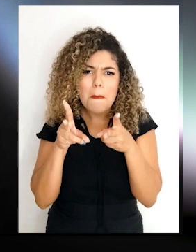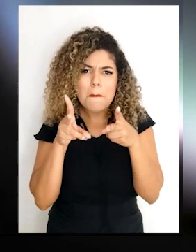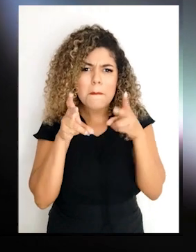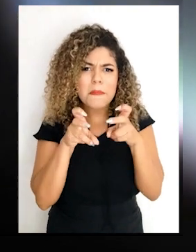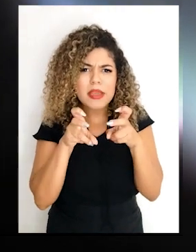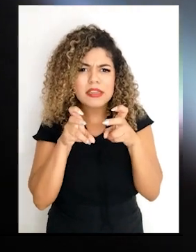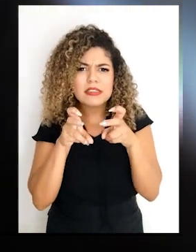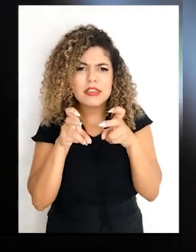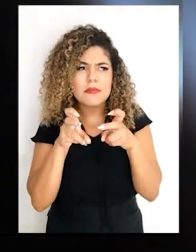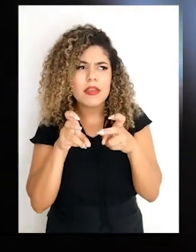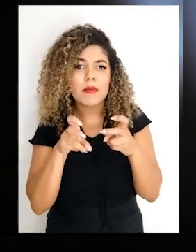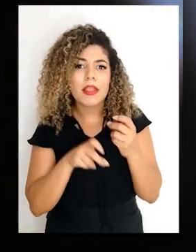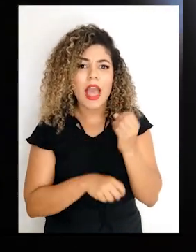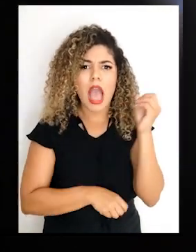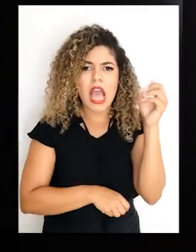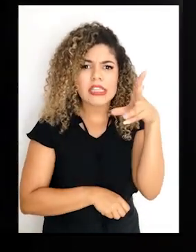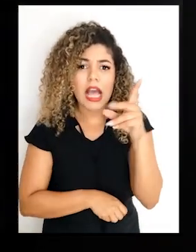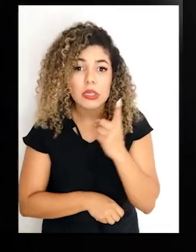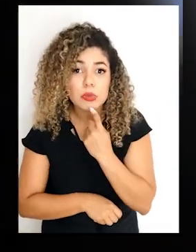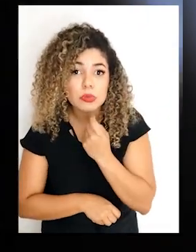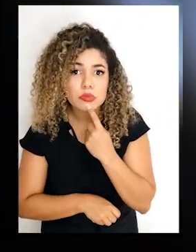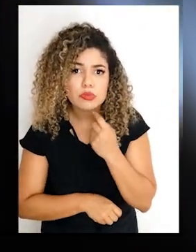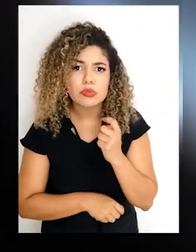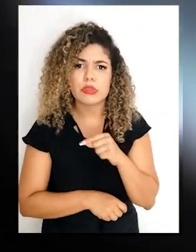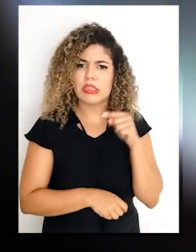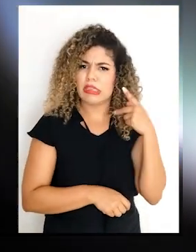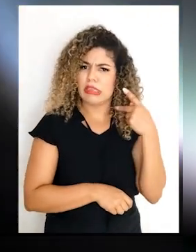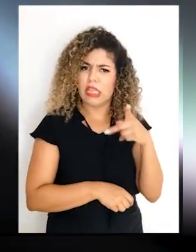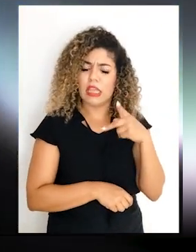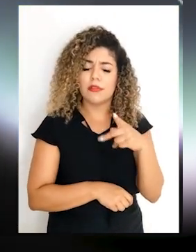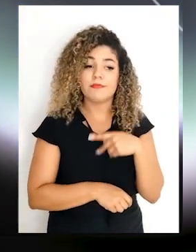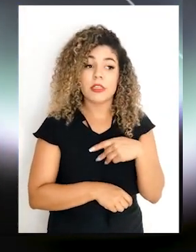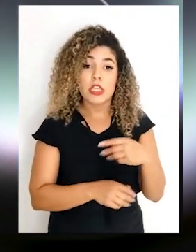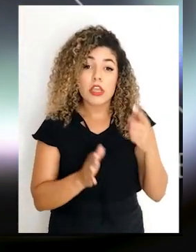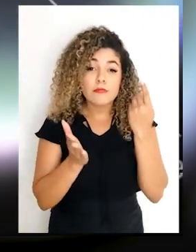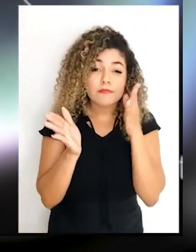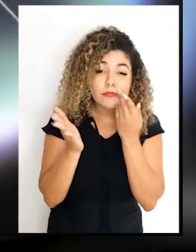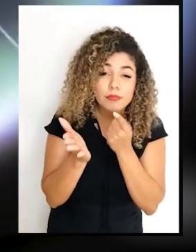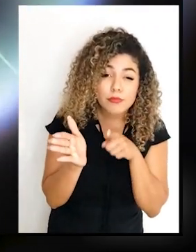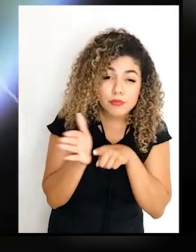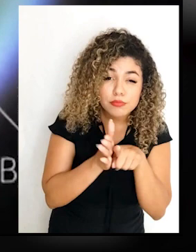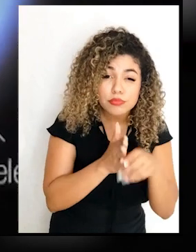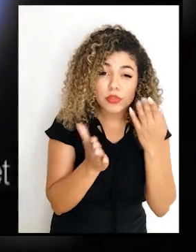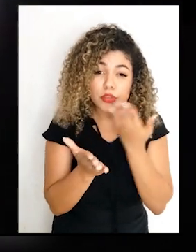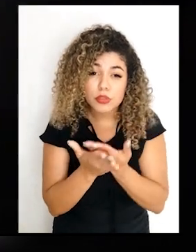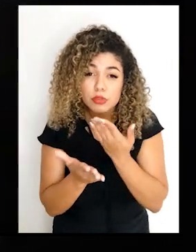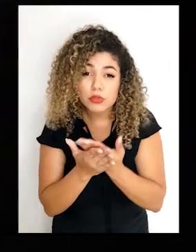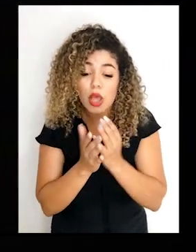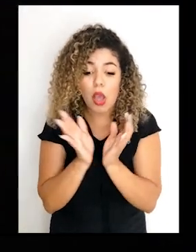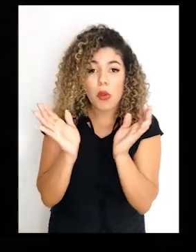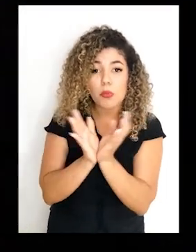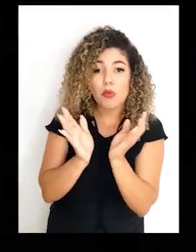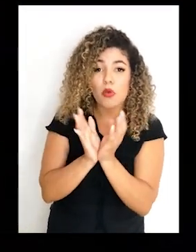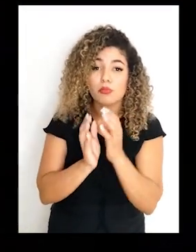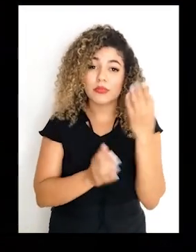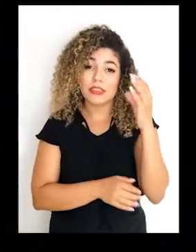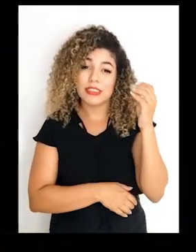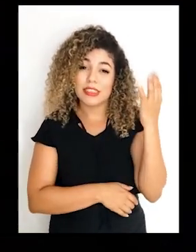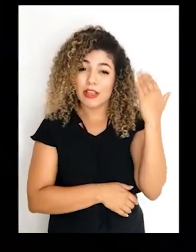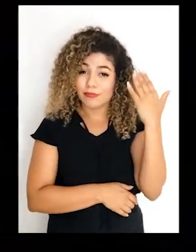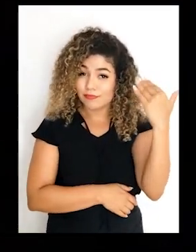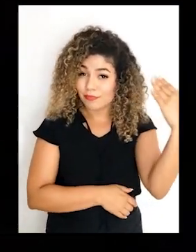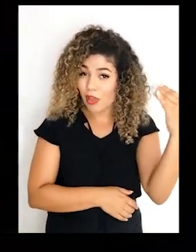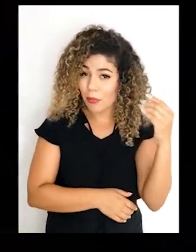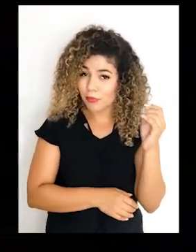equipamento foram estudadas por uma equipe internacional de cientistas. Nesse trabalho foram analisadas